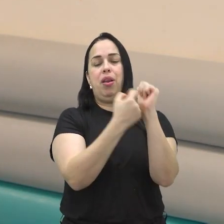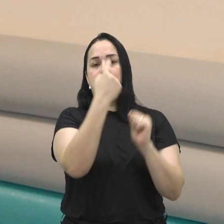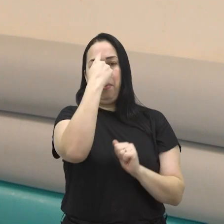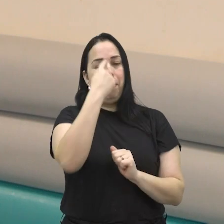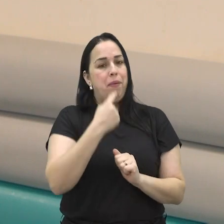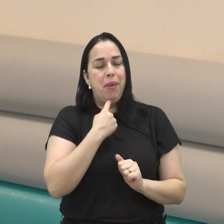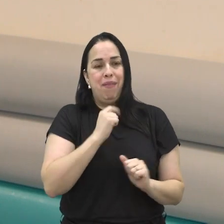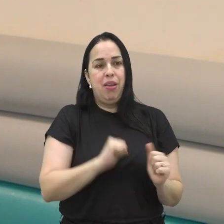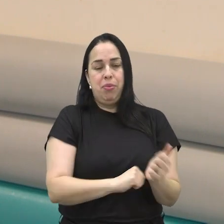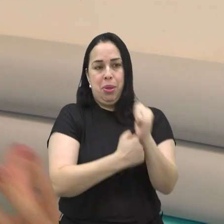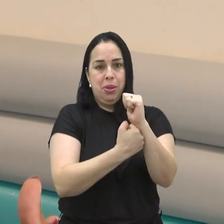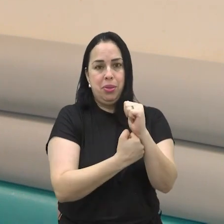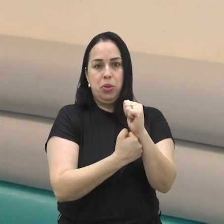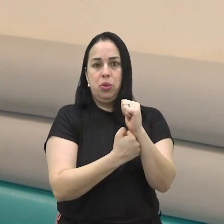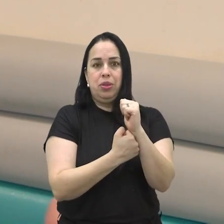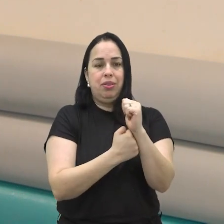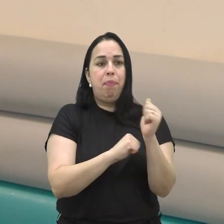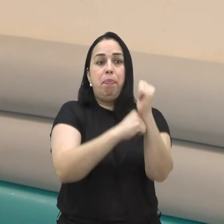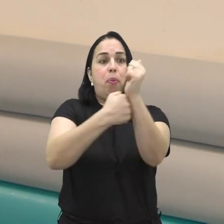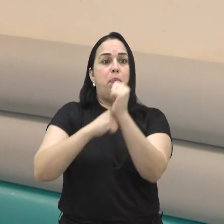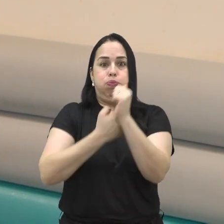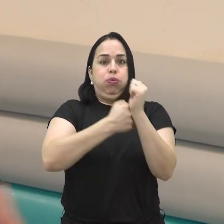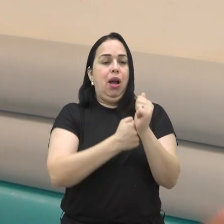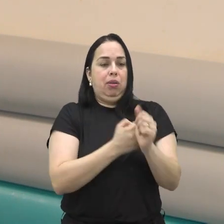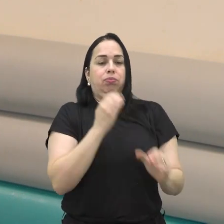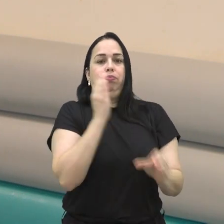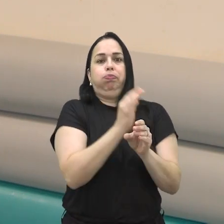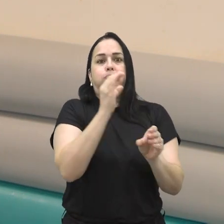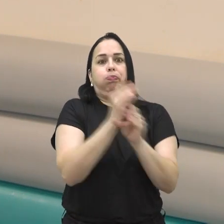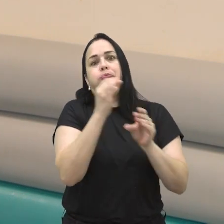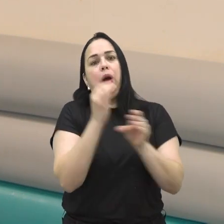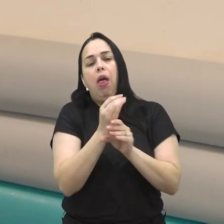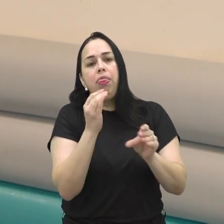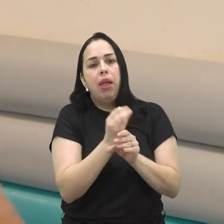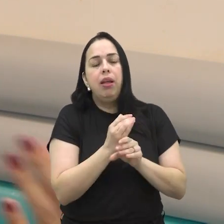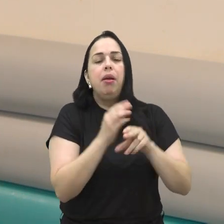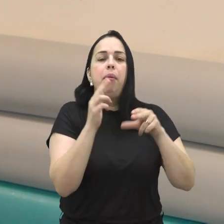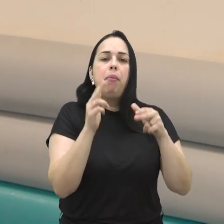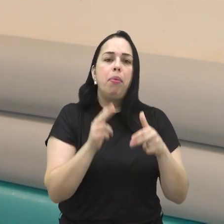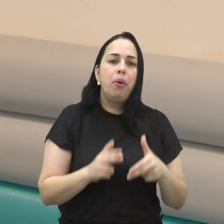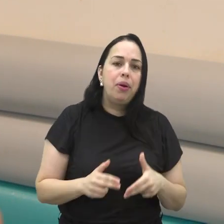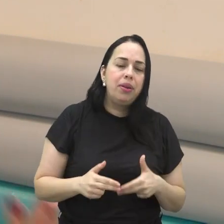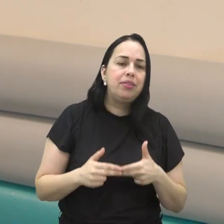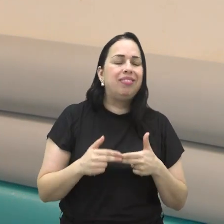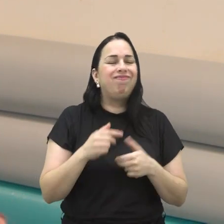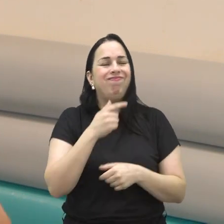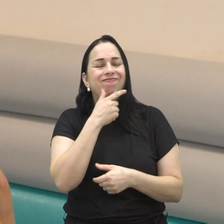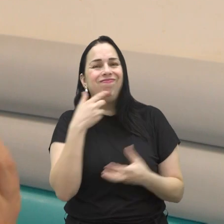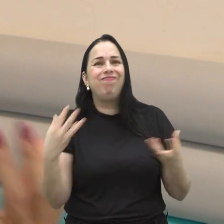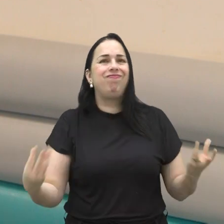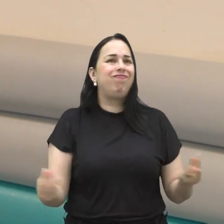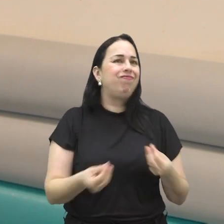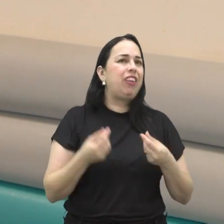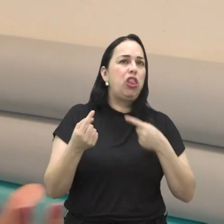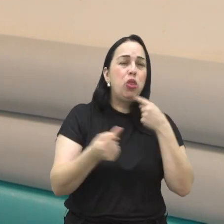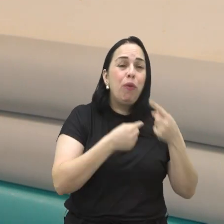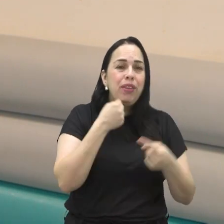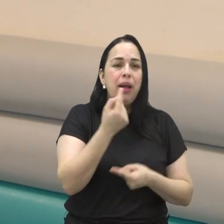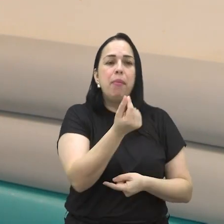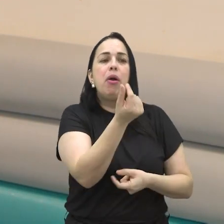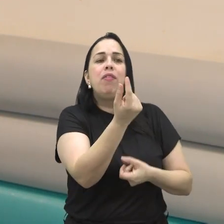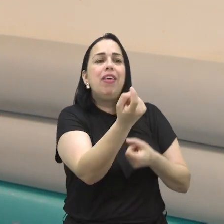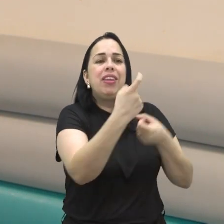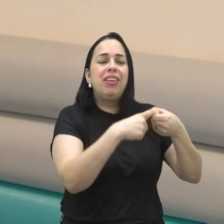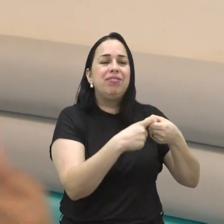perfil profissional, ela me bloqueou de tudo, então a gente não consegue ter mais acesso. E aí é onde começa a gerar dúvidas, incertezas, porque